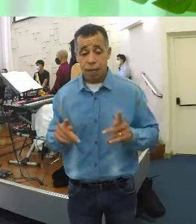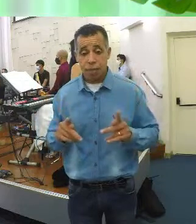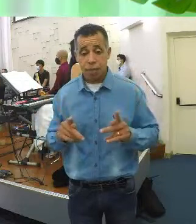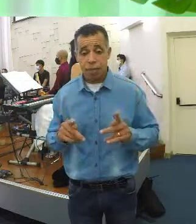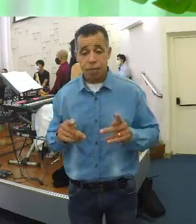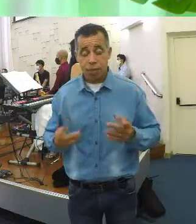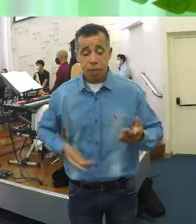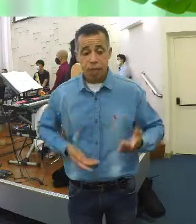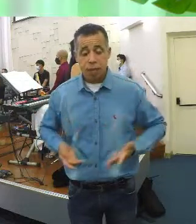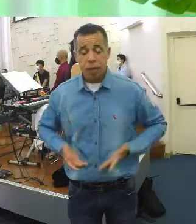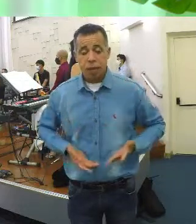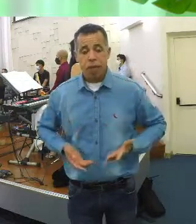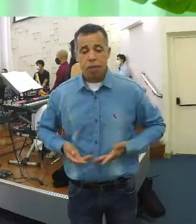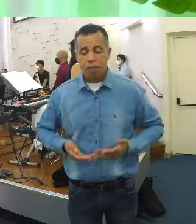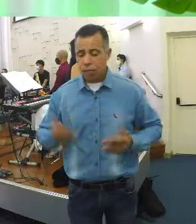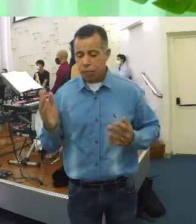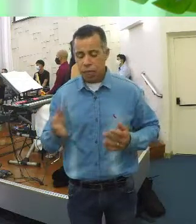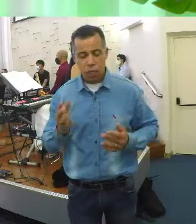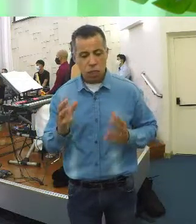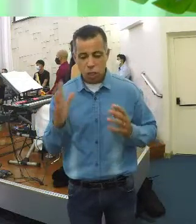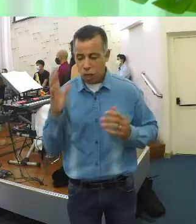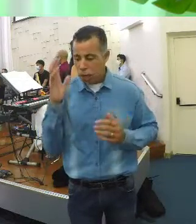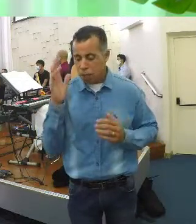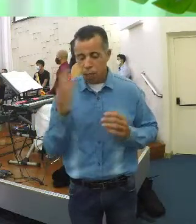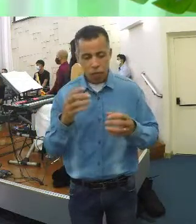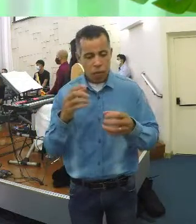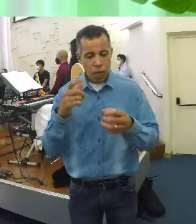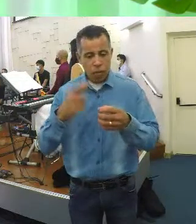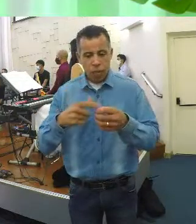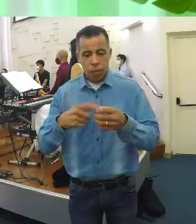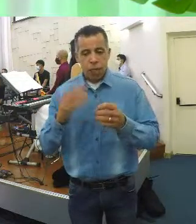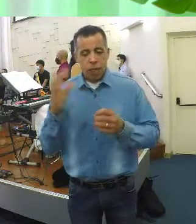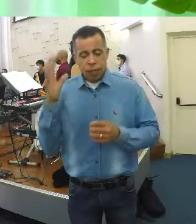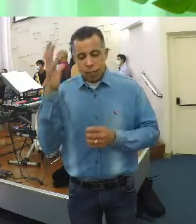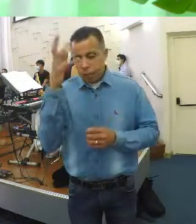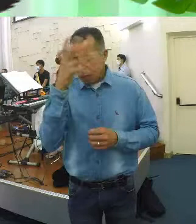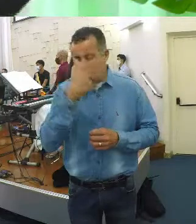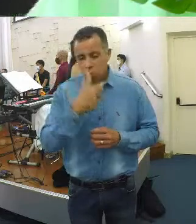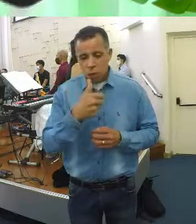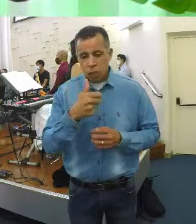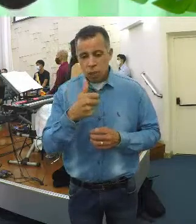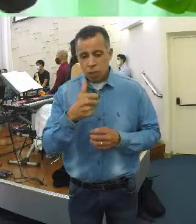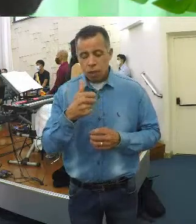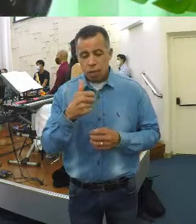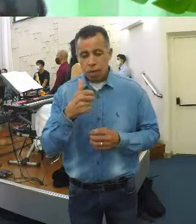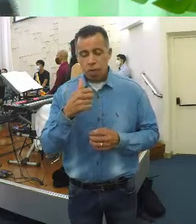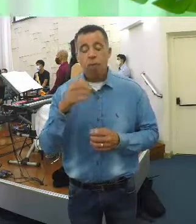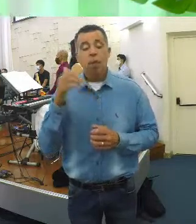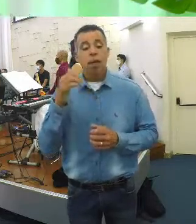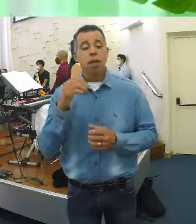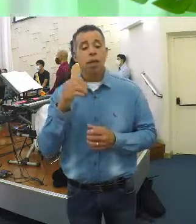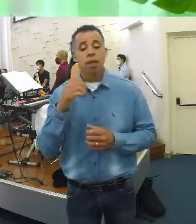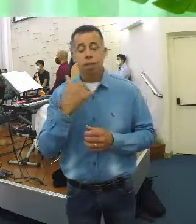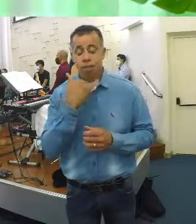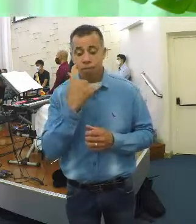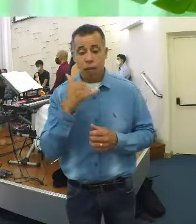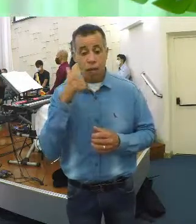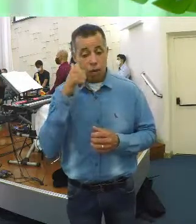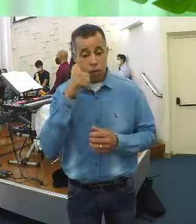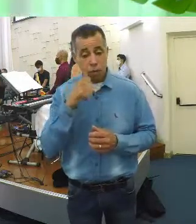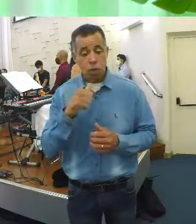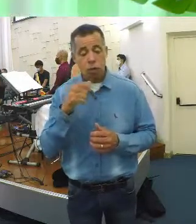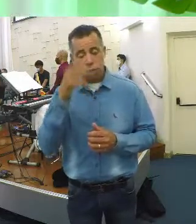lugar. Já tinha visto as belezas da cidade, e agora a esposa do prefeito enviando um presente. E quando ela